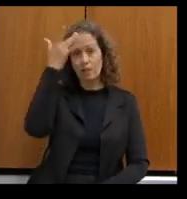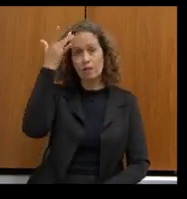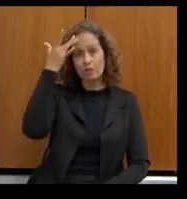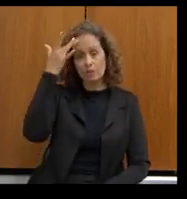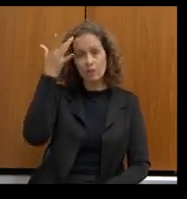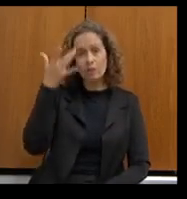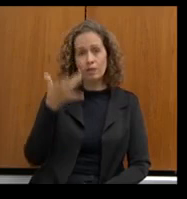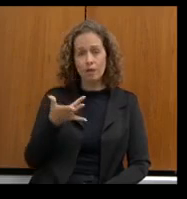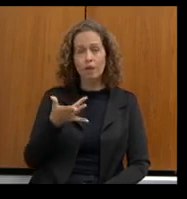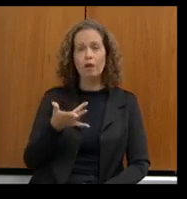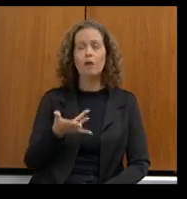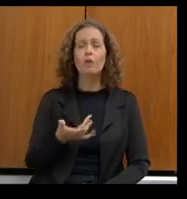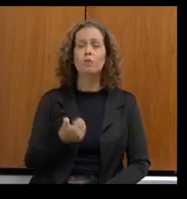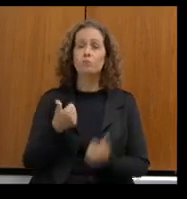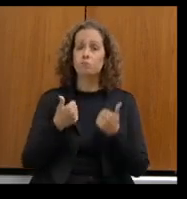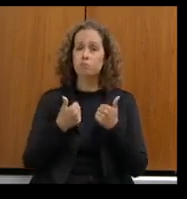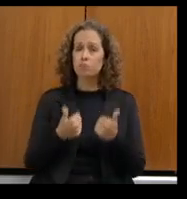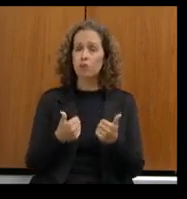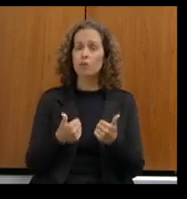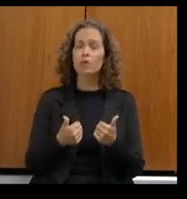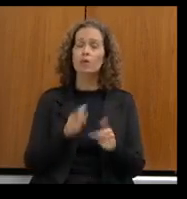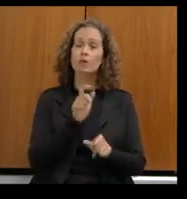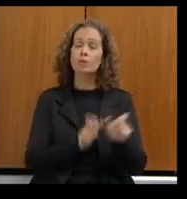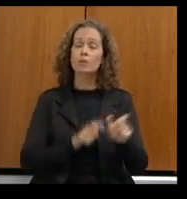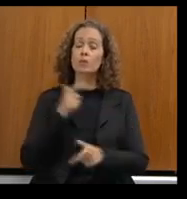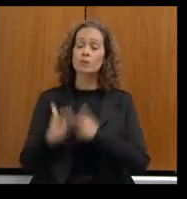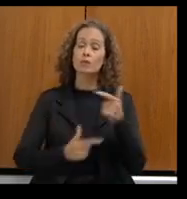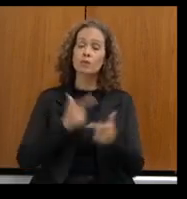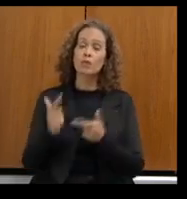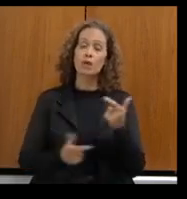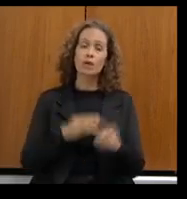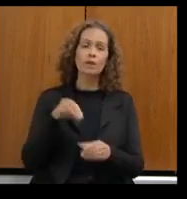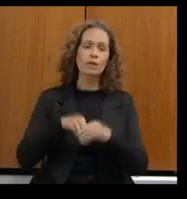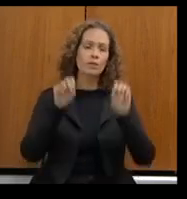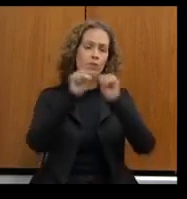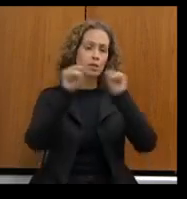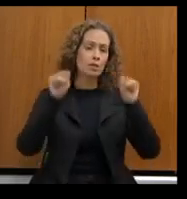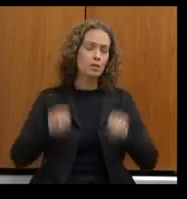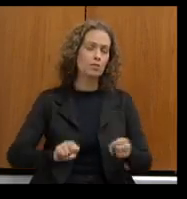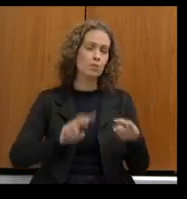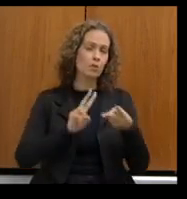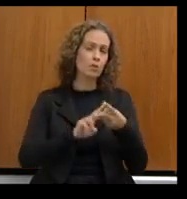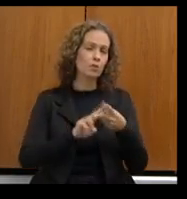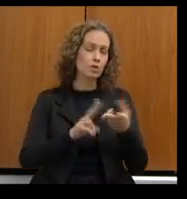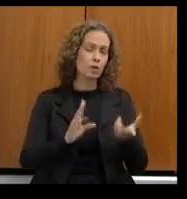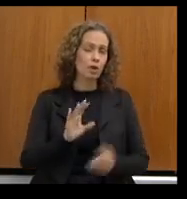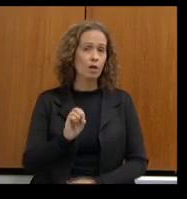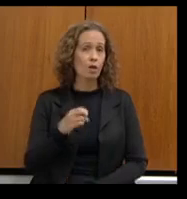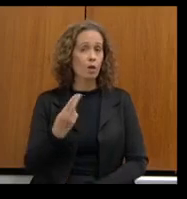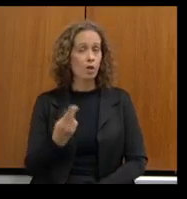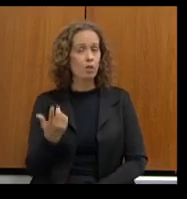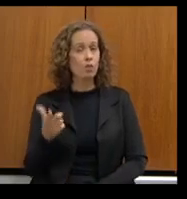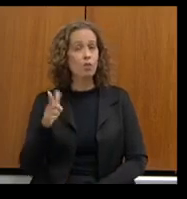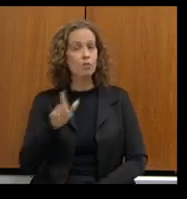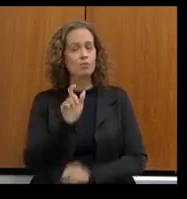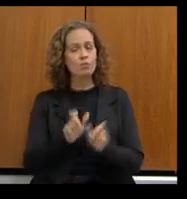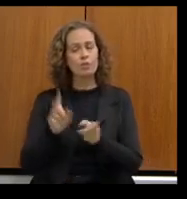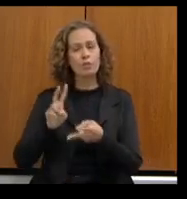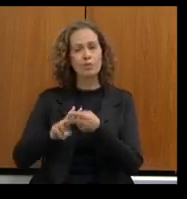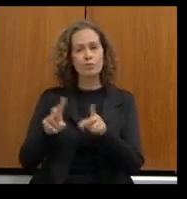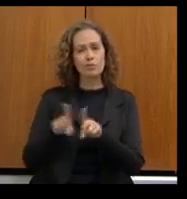sistema mas também que a nesse momento sobre cautela sobre tutela do Estado bom